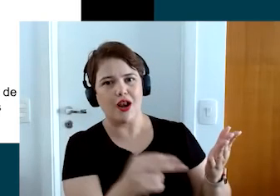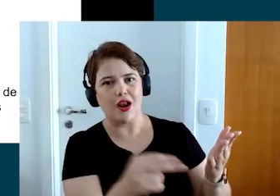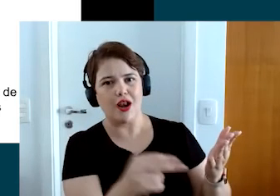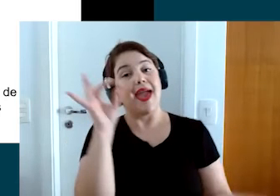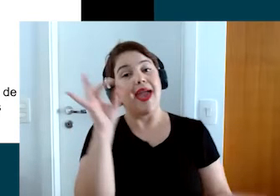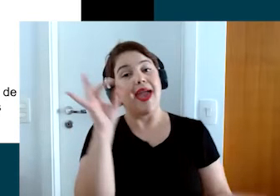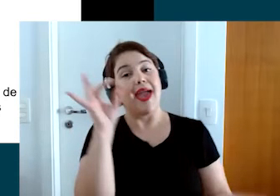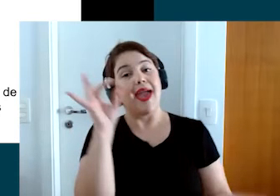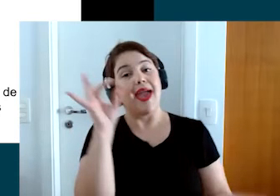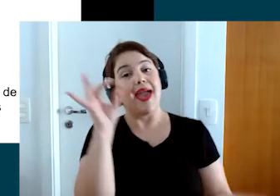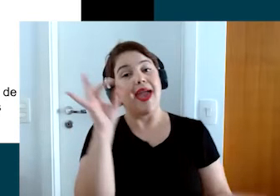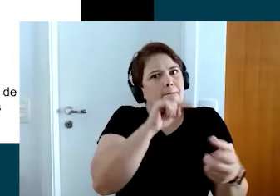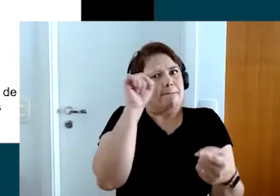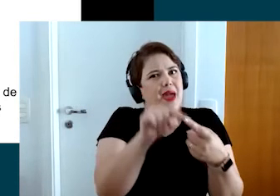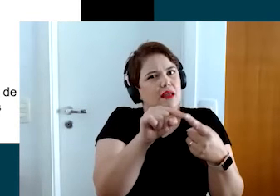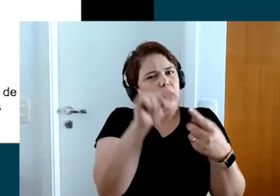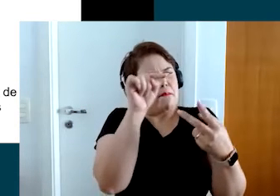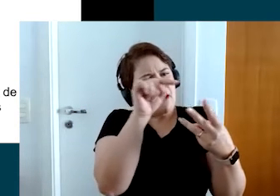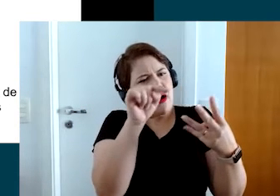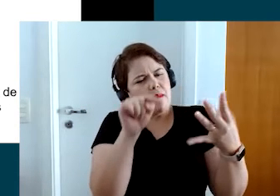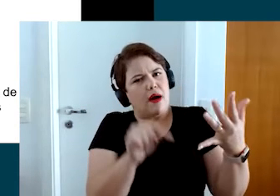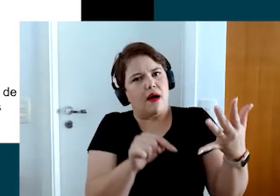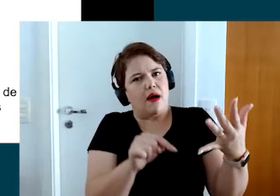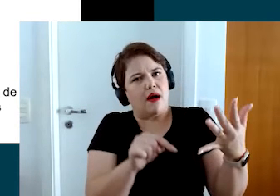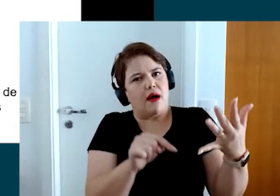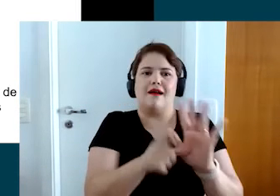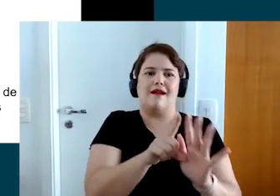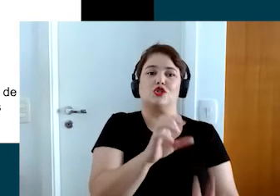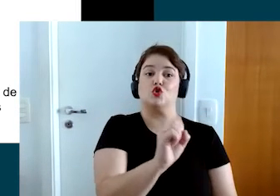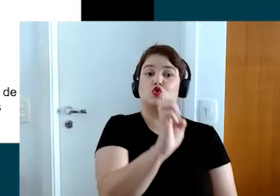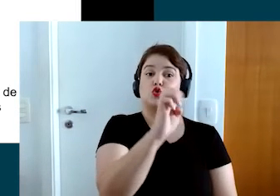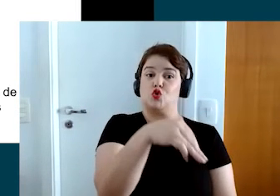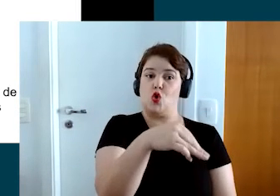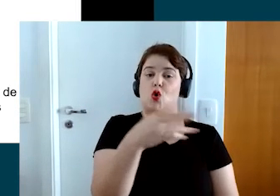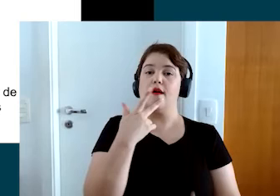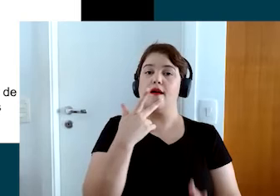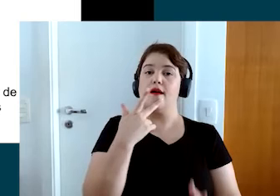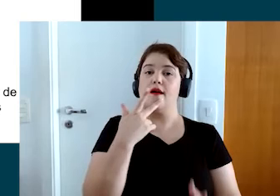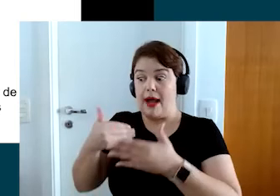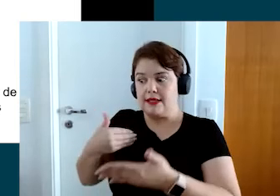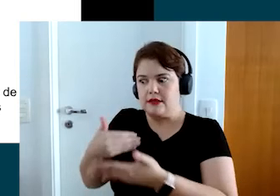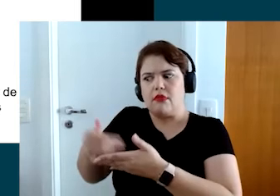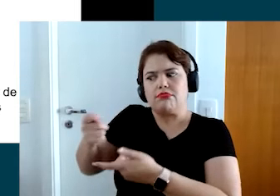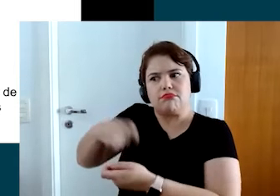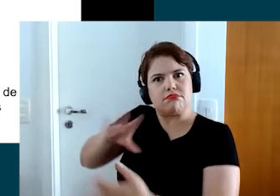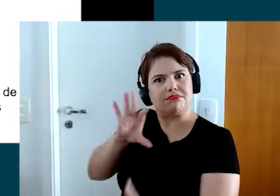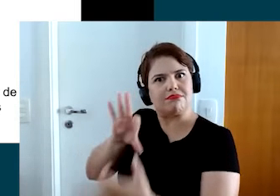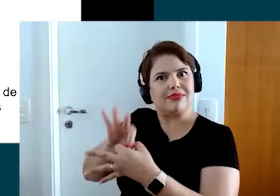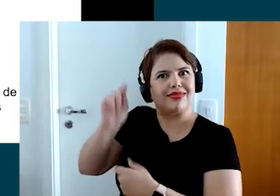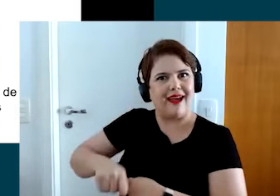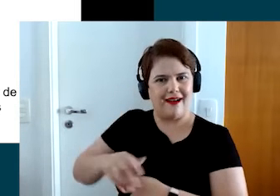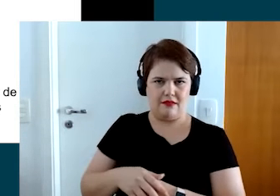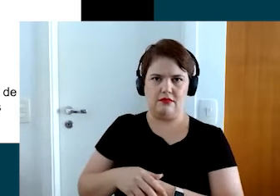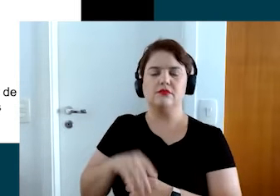metas, é preciso olhar para o SOM, né? Que é o tamanho do mercado que está mais próximo. Então, com base nisso, eu consigo